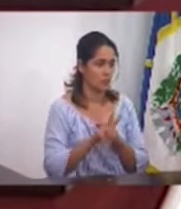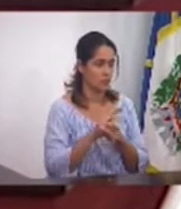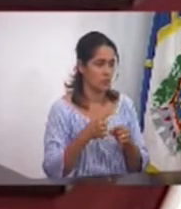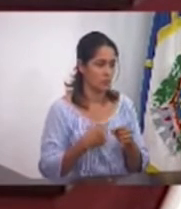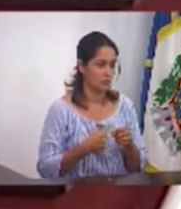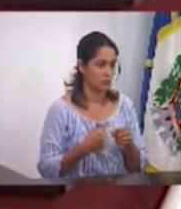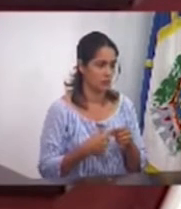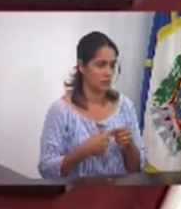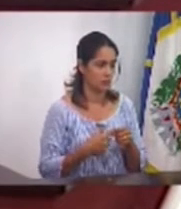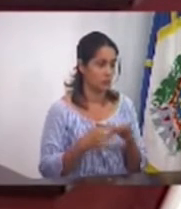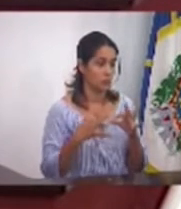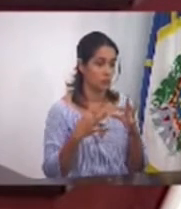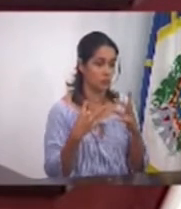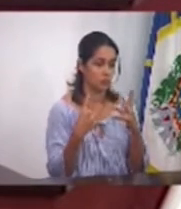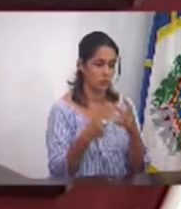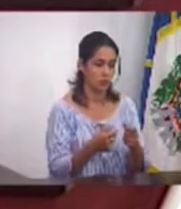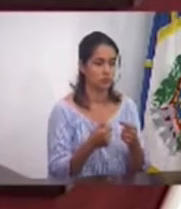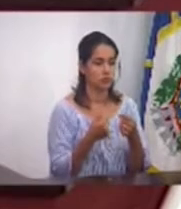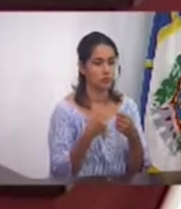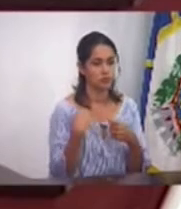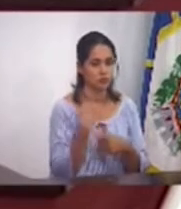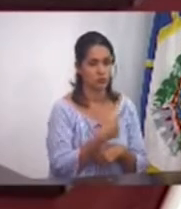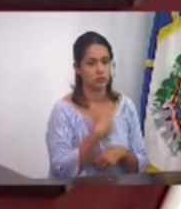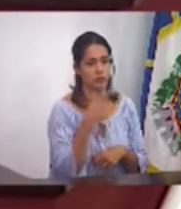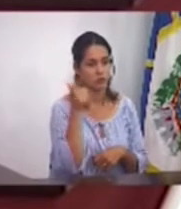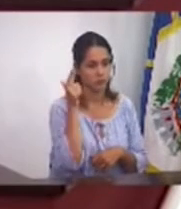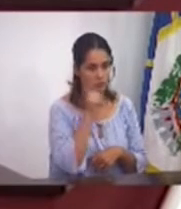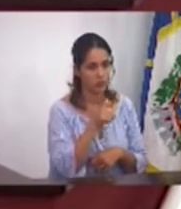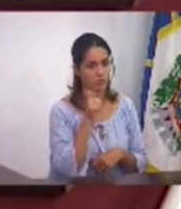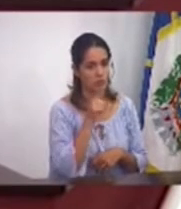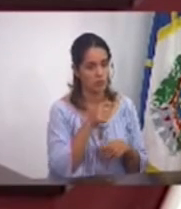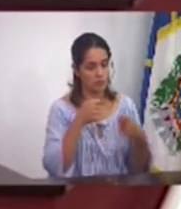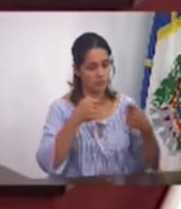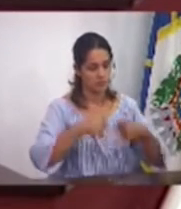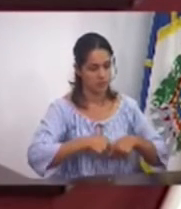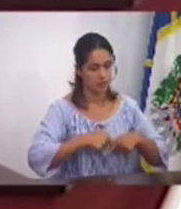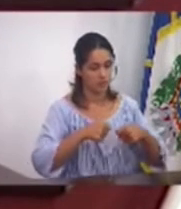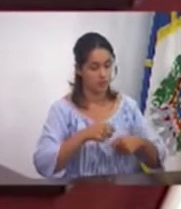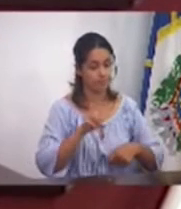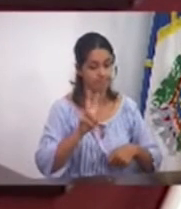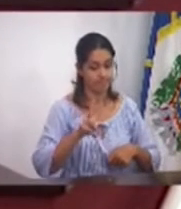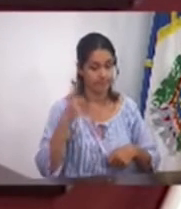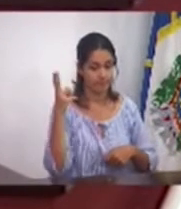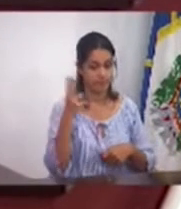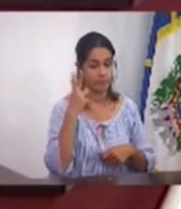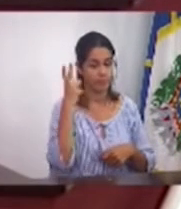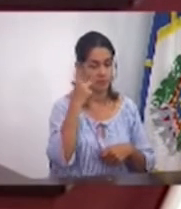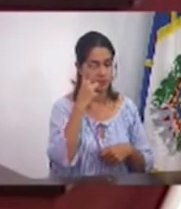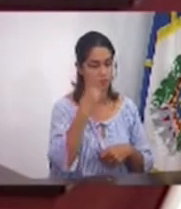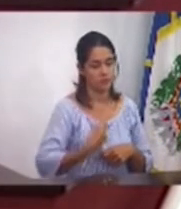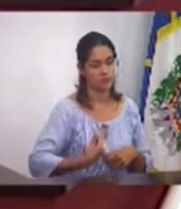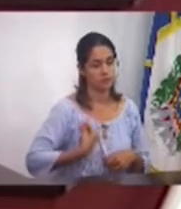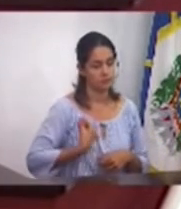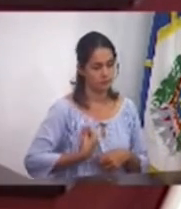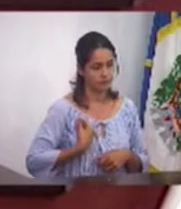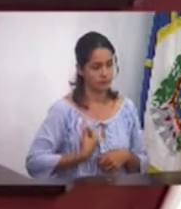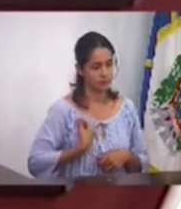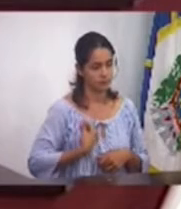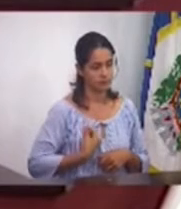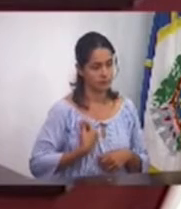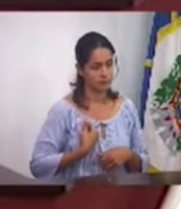a todos nós conseguimos nós precisamos valorizar nossas vidas